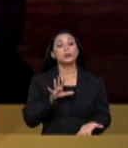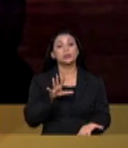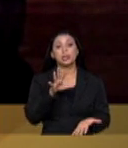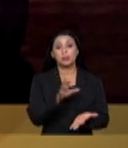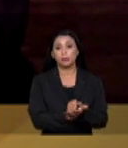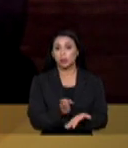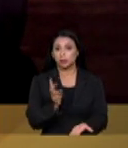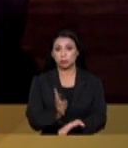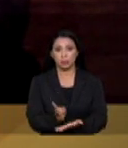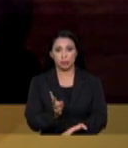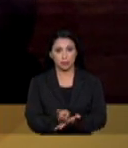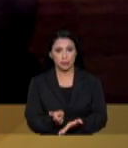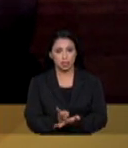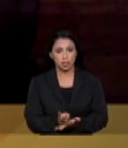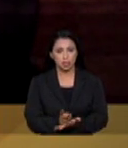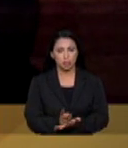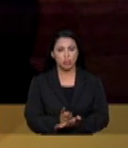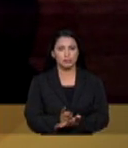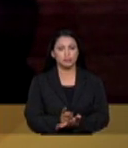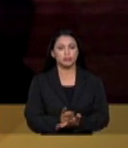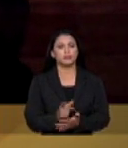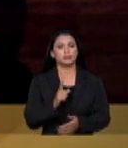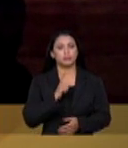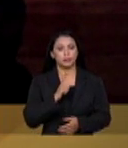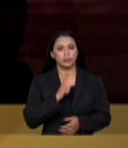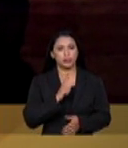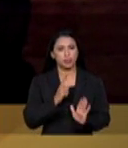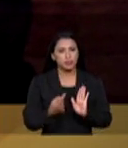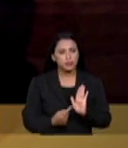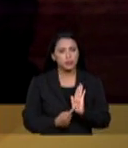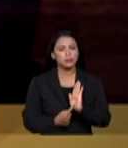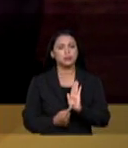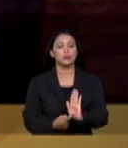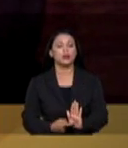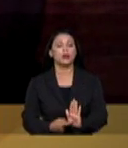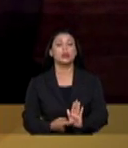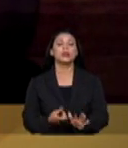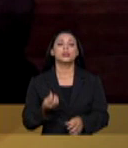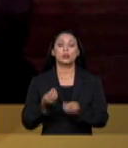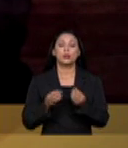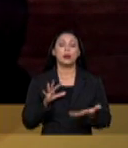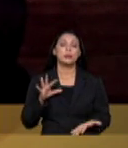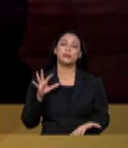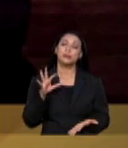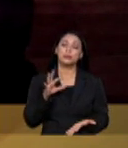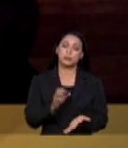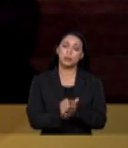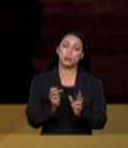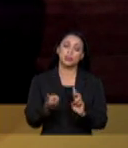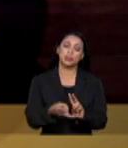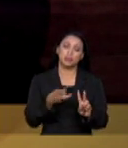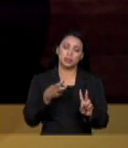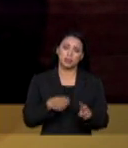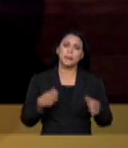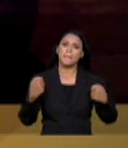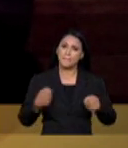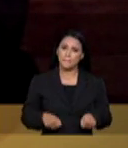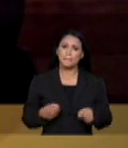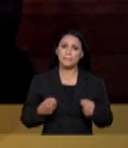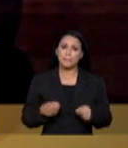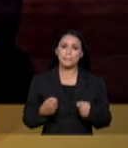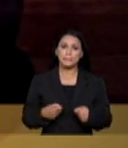aposta permanente dobramentos que explicitam o exercício da Posse indígena são